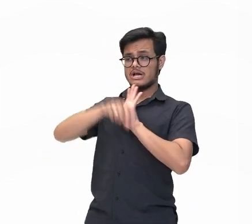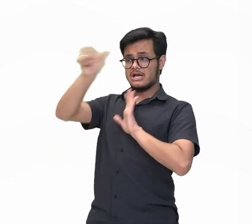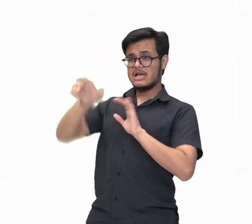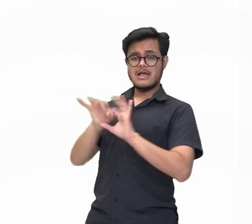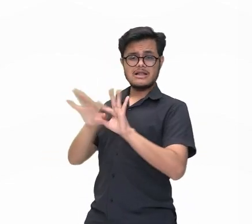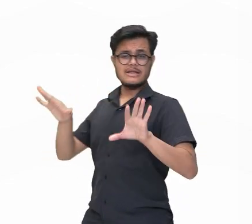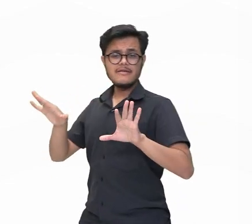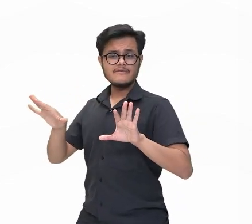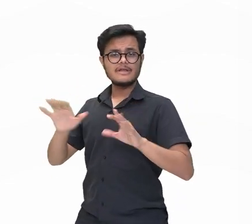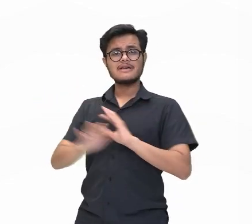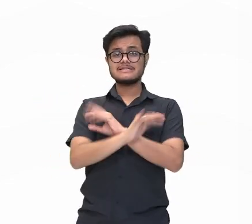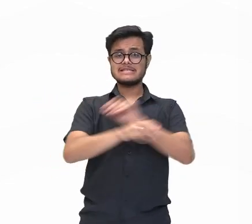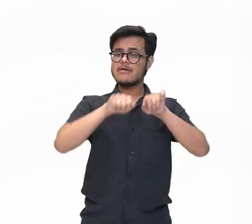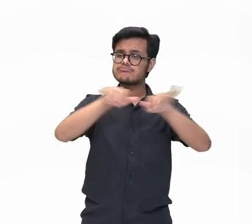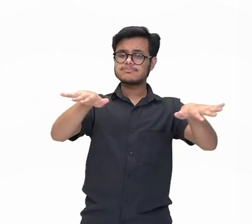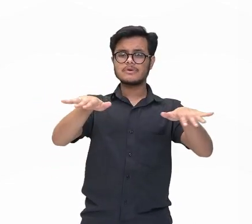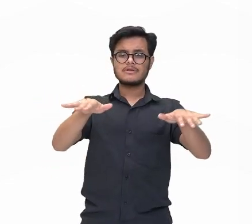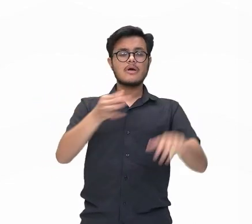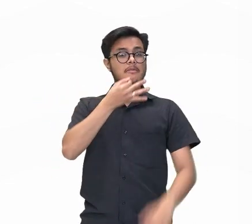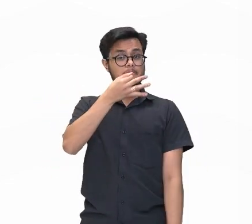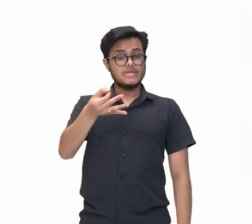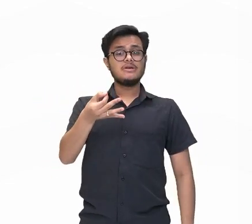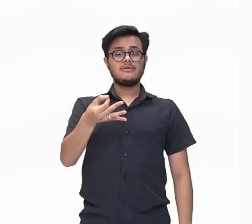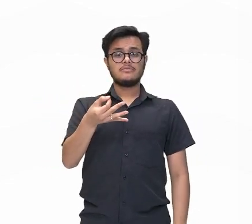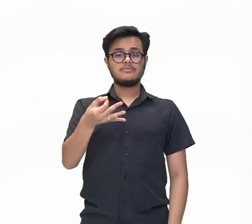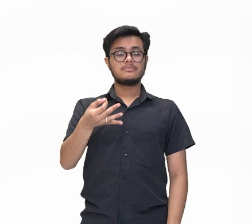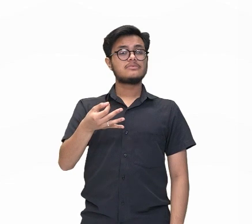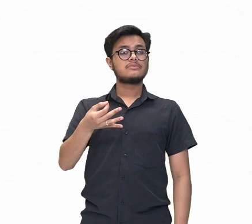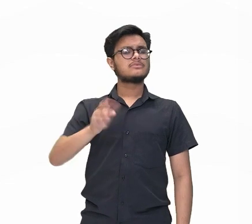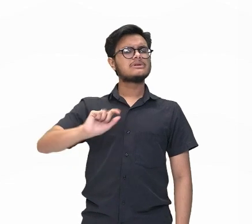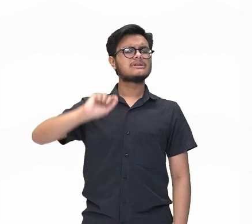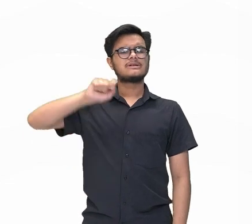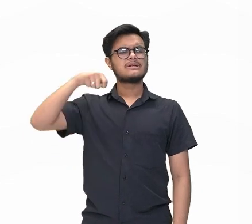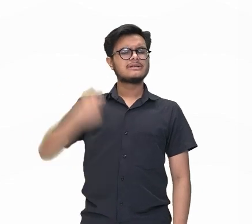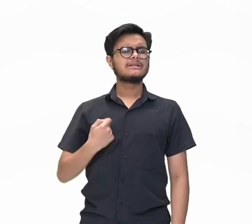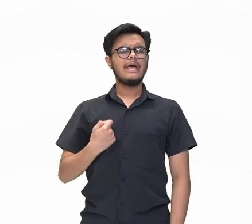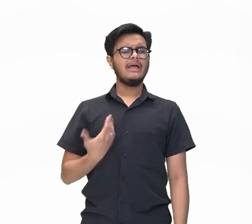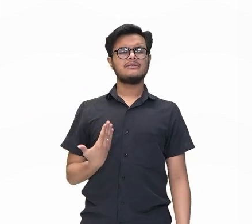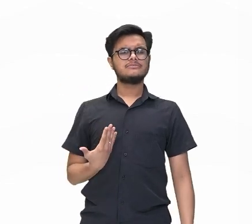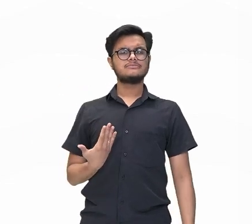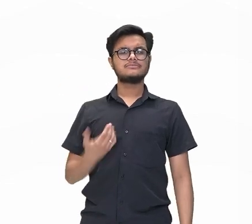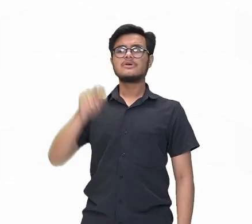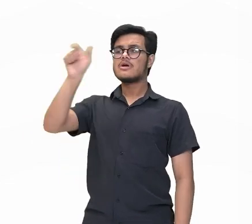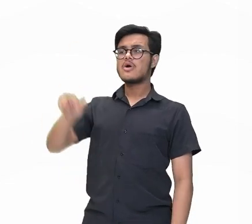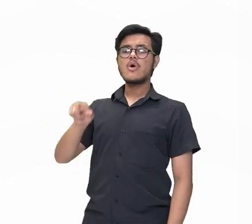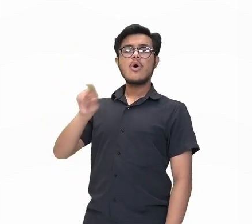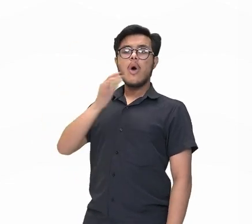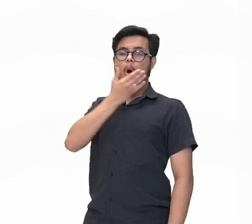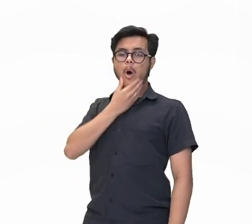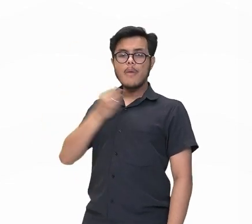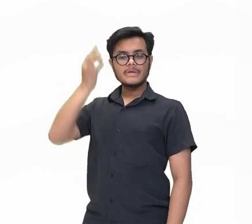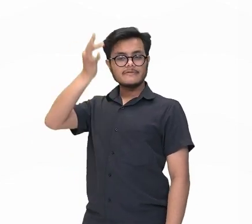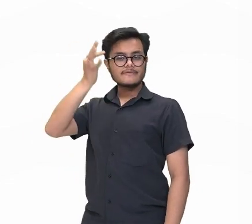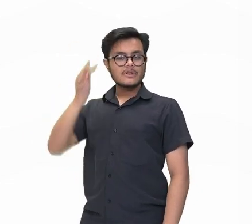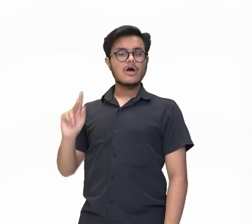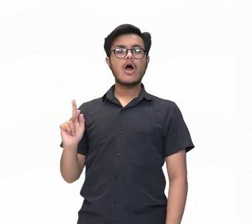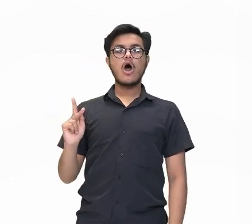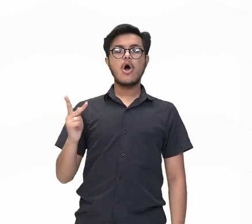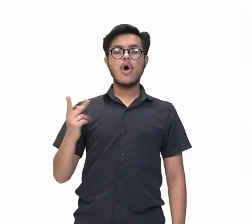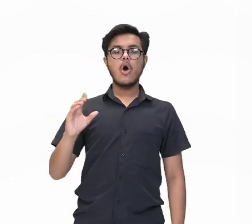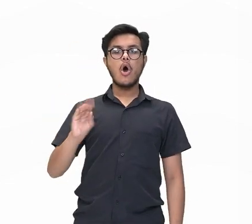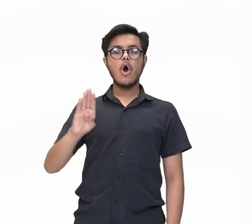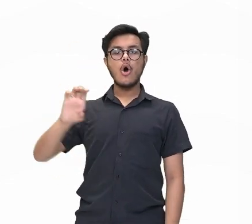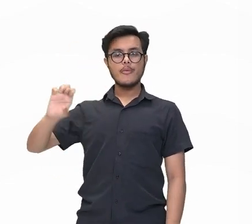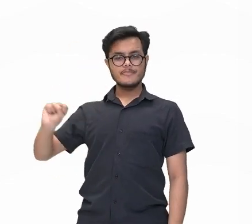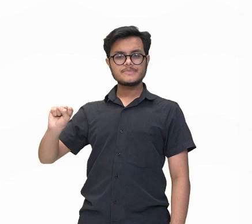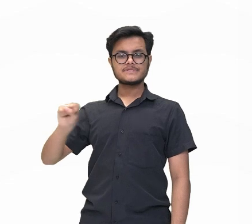da cidade. Eu trouxe uma opinião. Quem é que vai argumentar comigo? Hobbes, né? Se o homem for deixado à vontade,